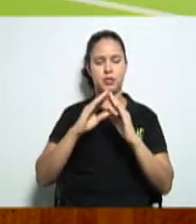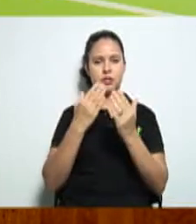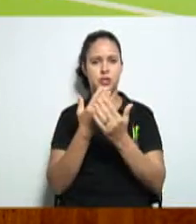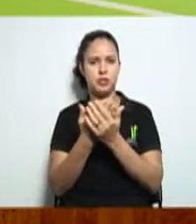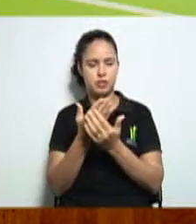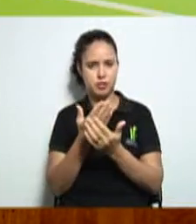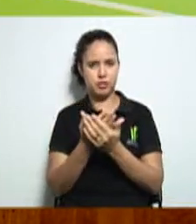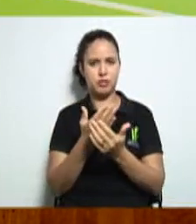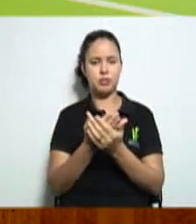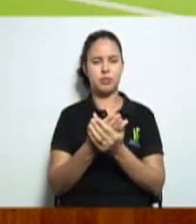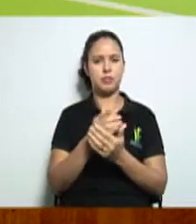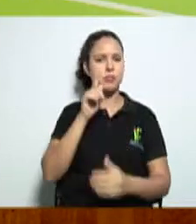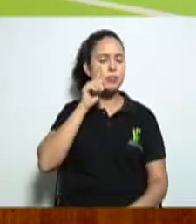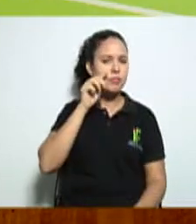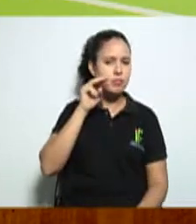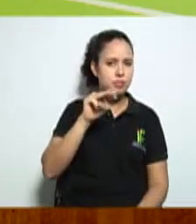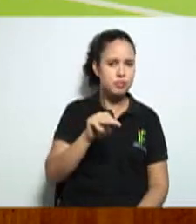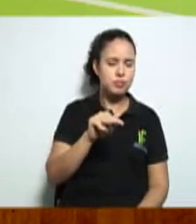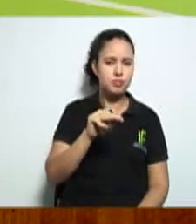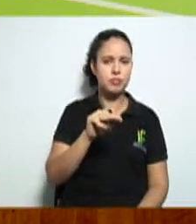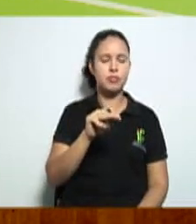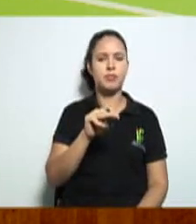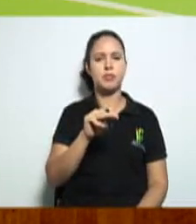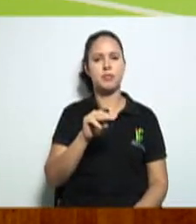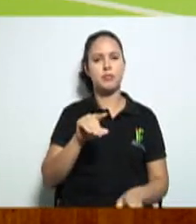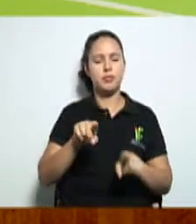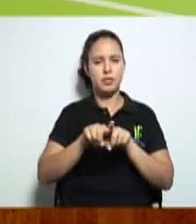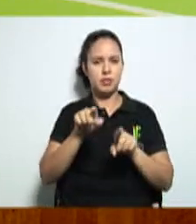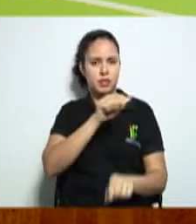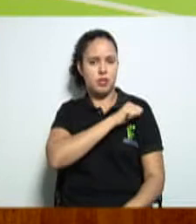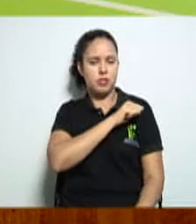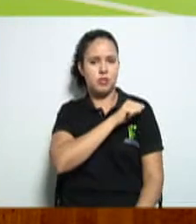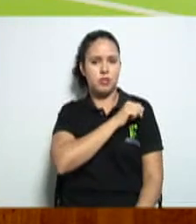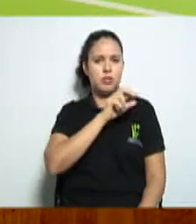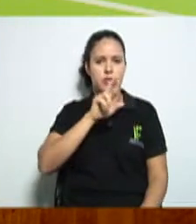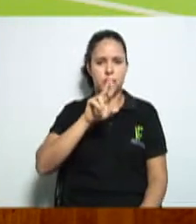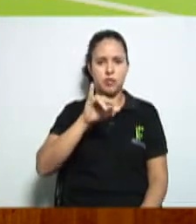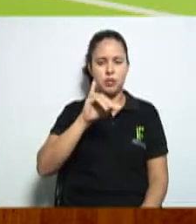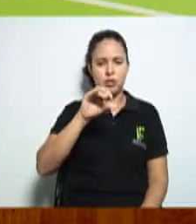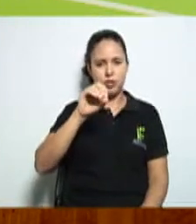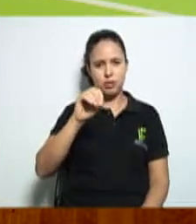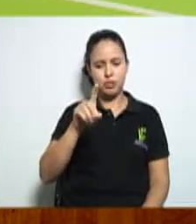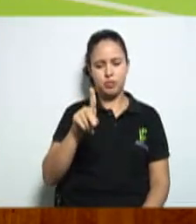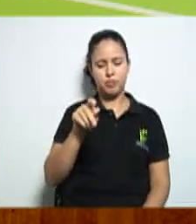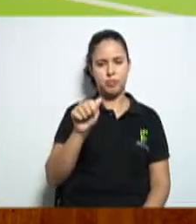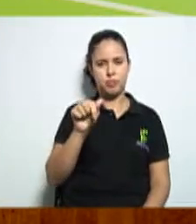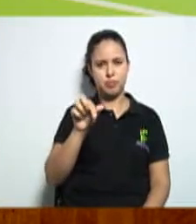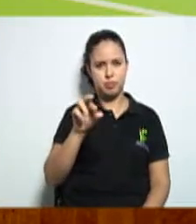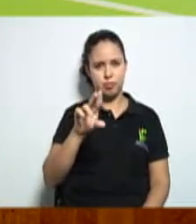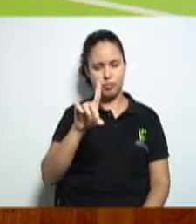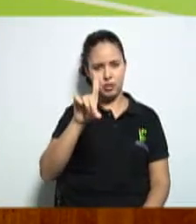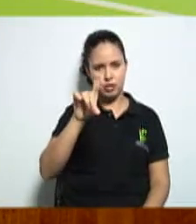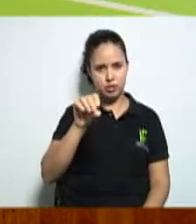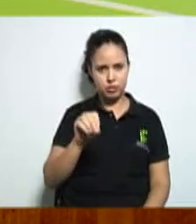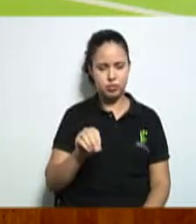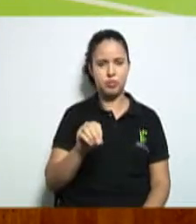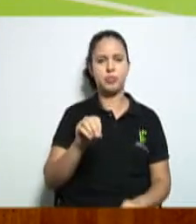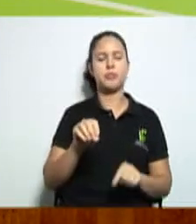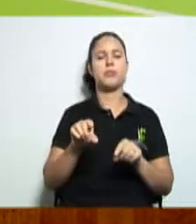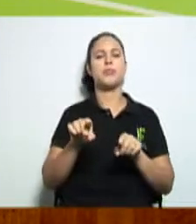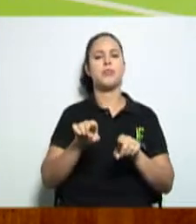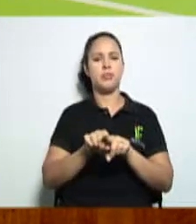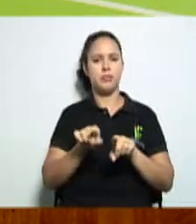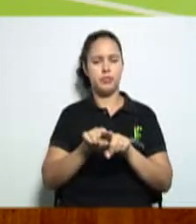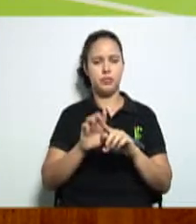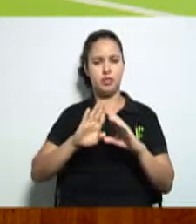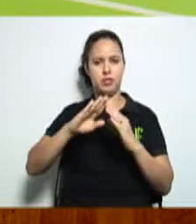Arouca, de Guajará-Mirim, os alunos de Rio Pardo, de Buritis, também estão ligados na aula.